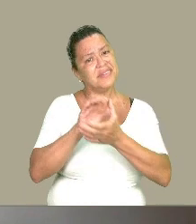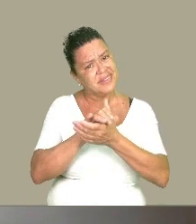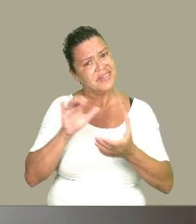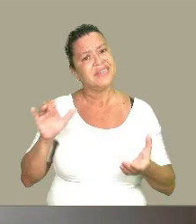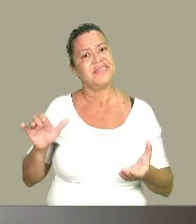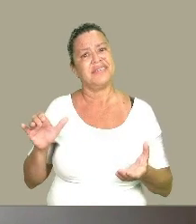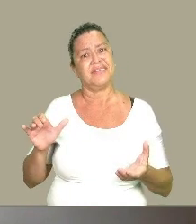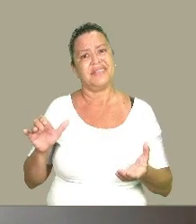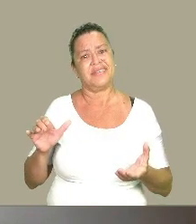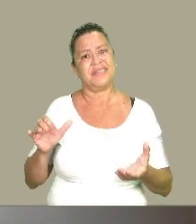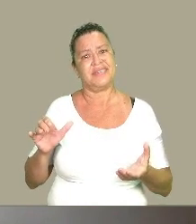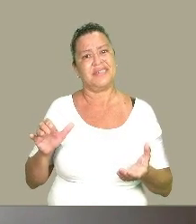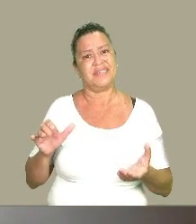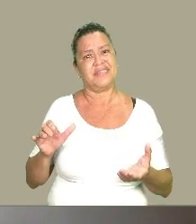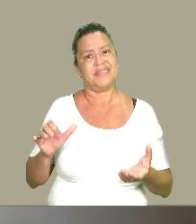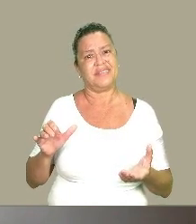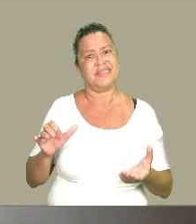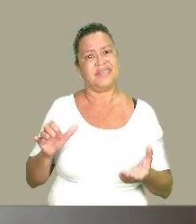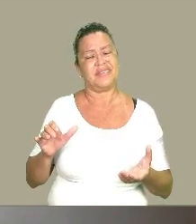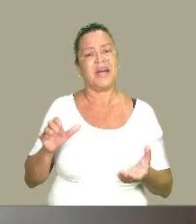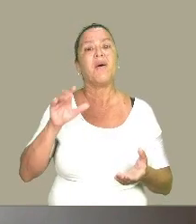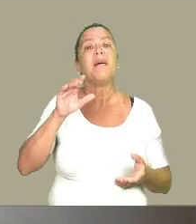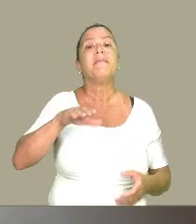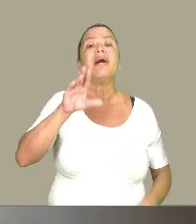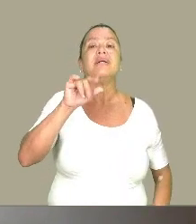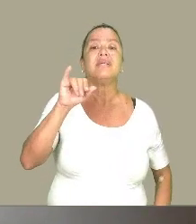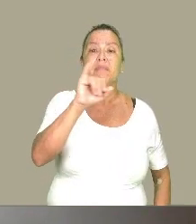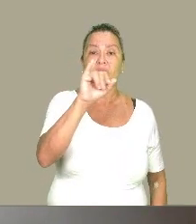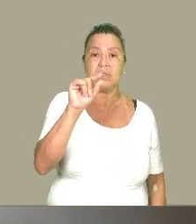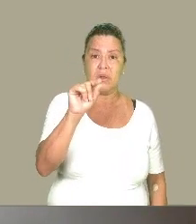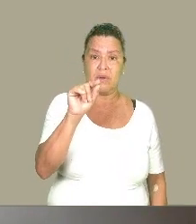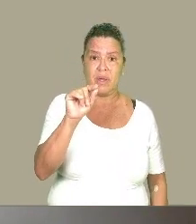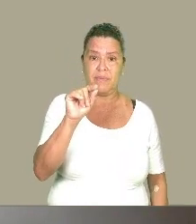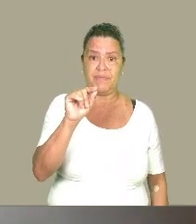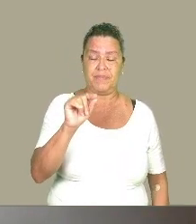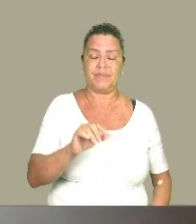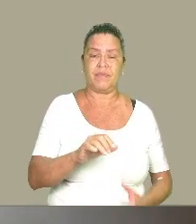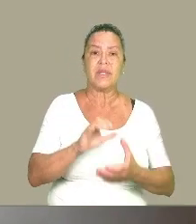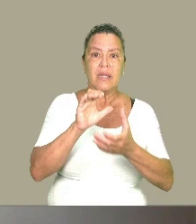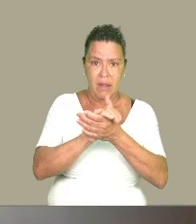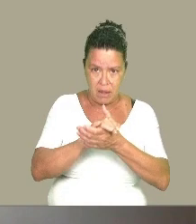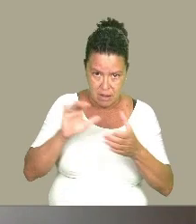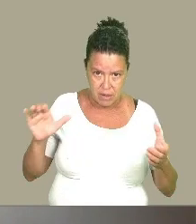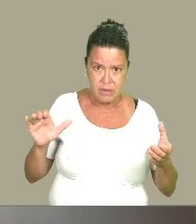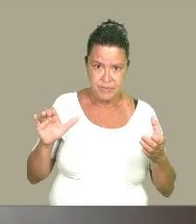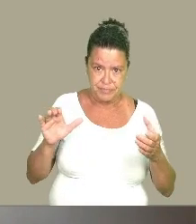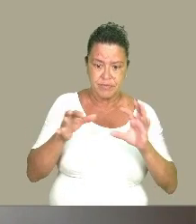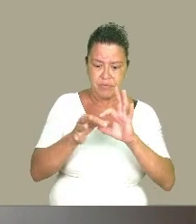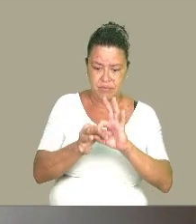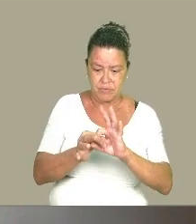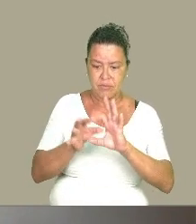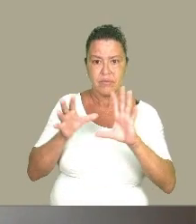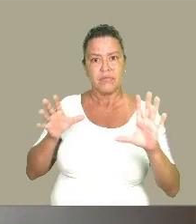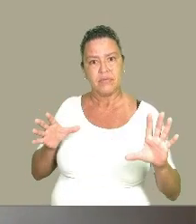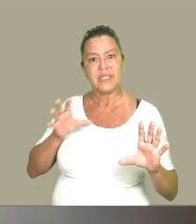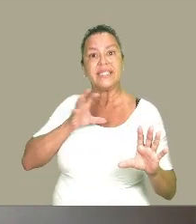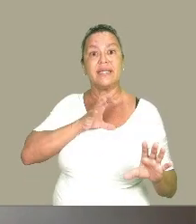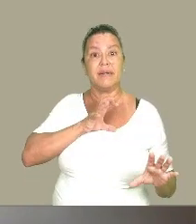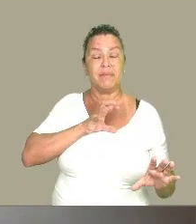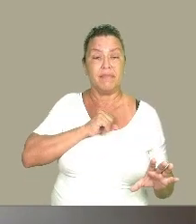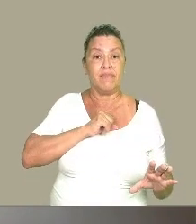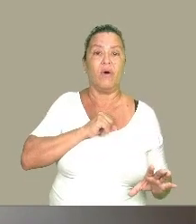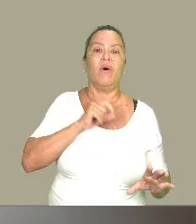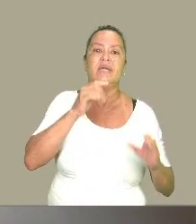esse vínculo. Mas o que é mais importante? Que mesmo desfeito esse vínculo, todo esse amor, todo